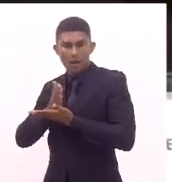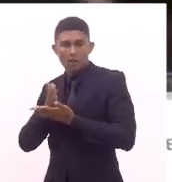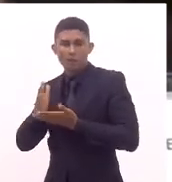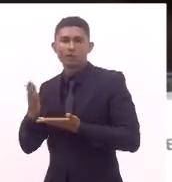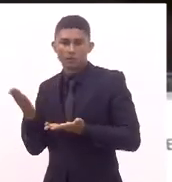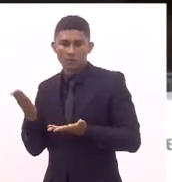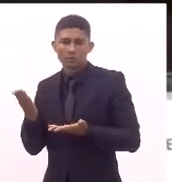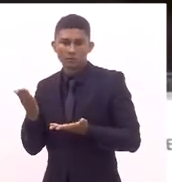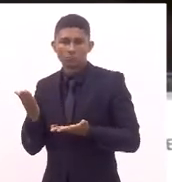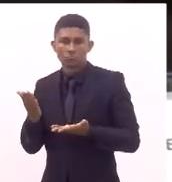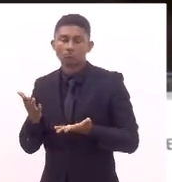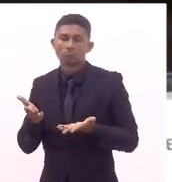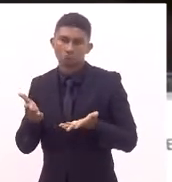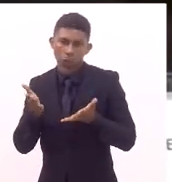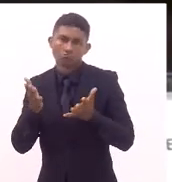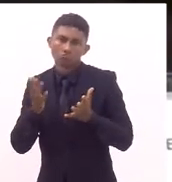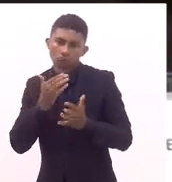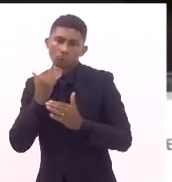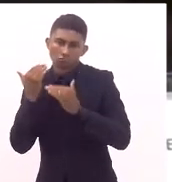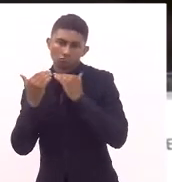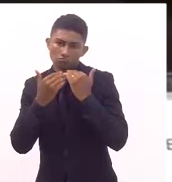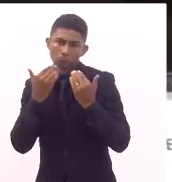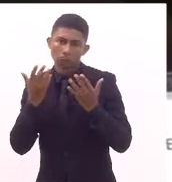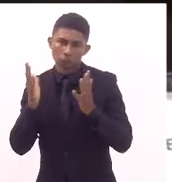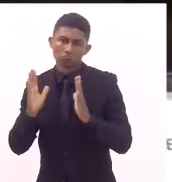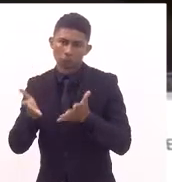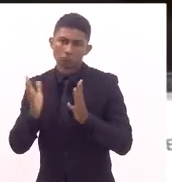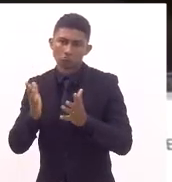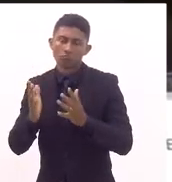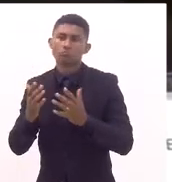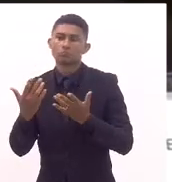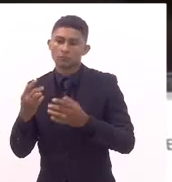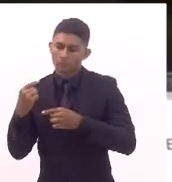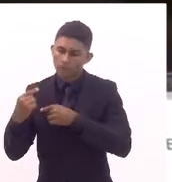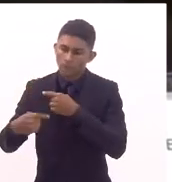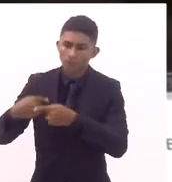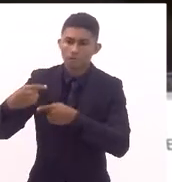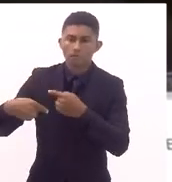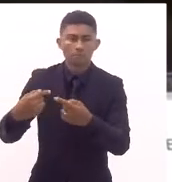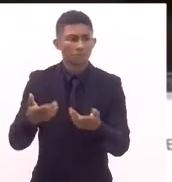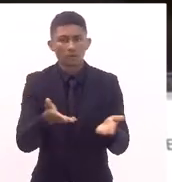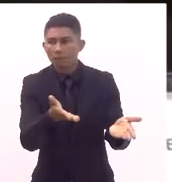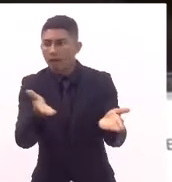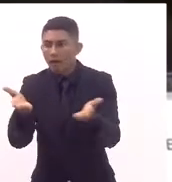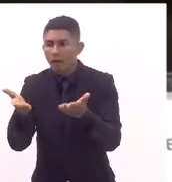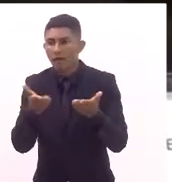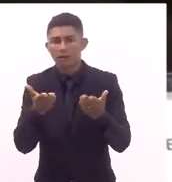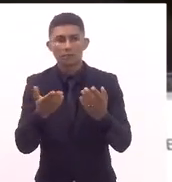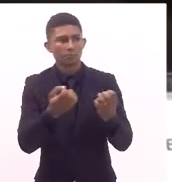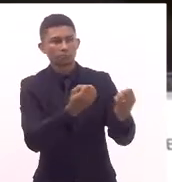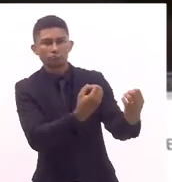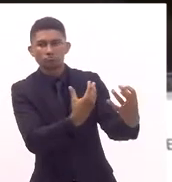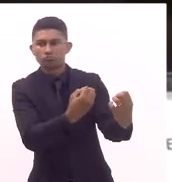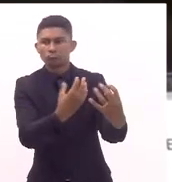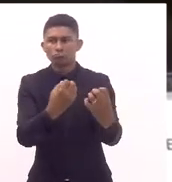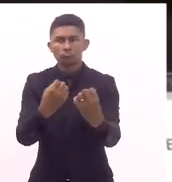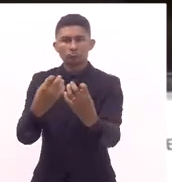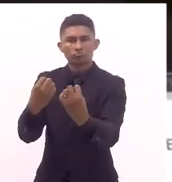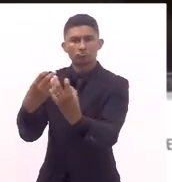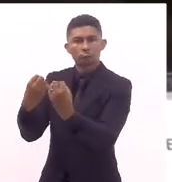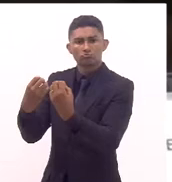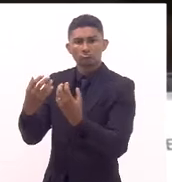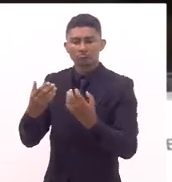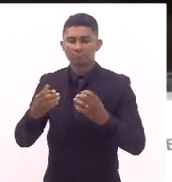que vão vão vão se encarregando de nos passar é uma boa